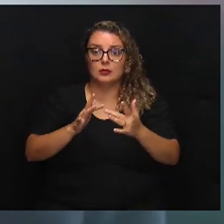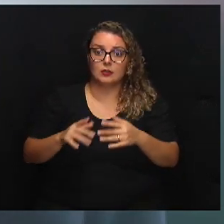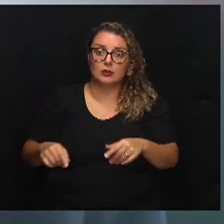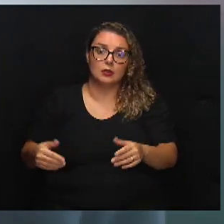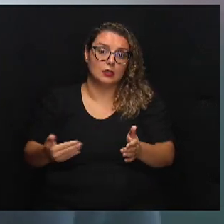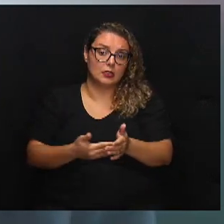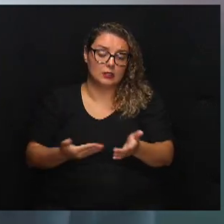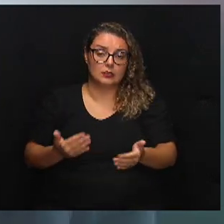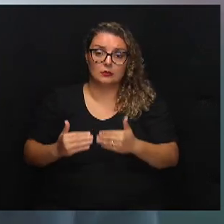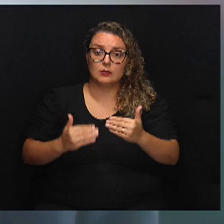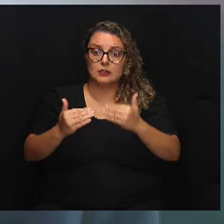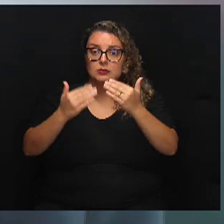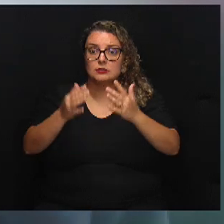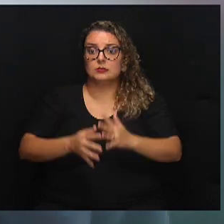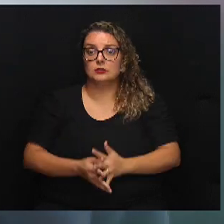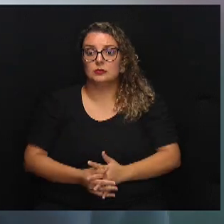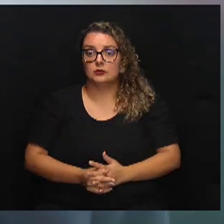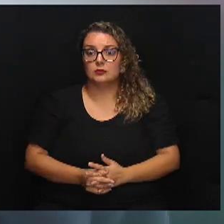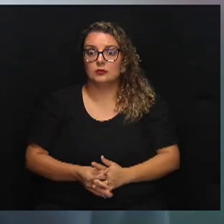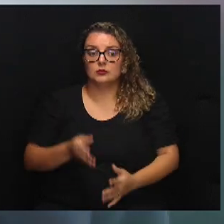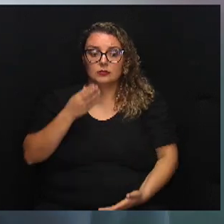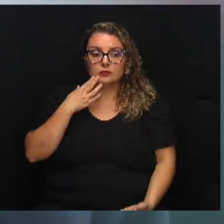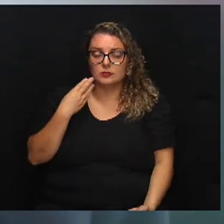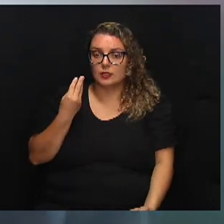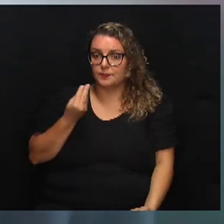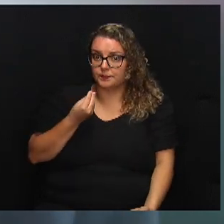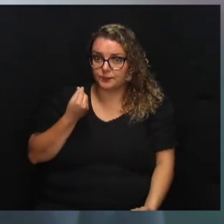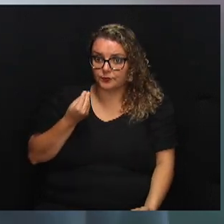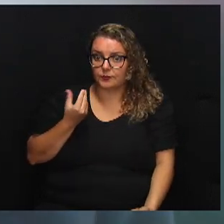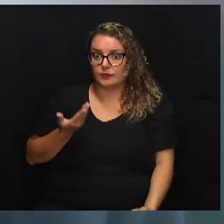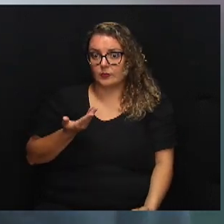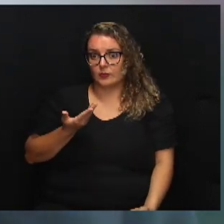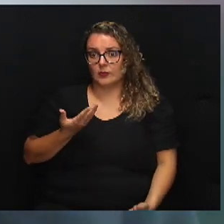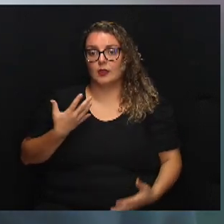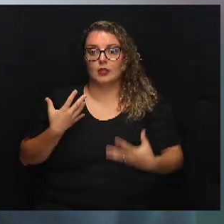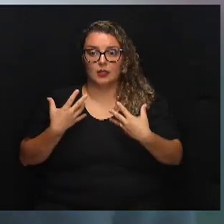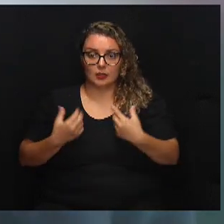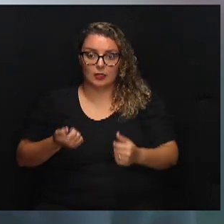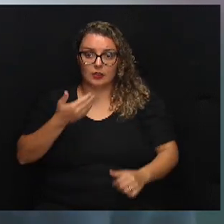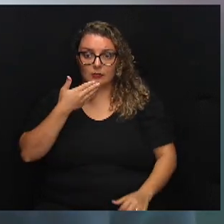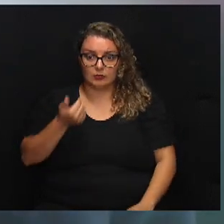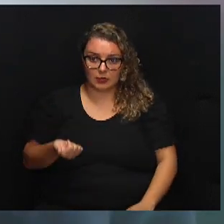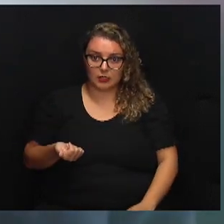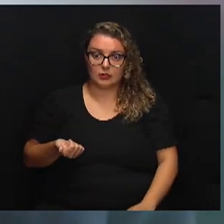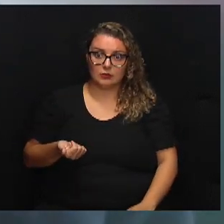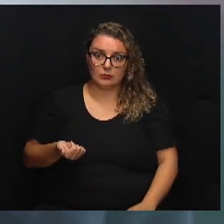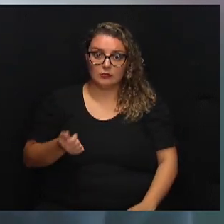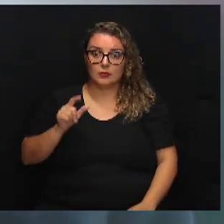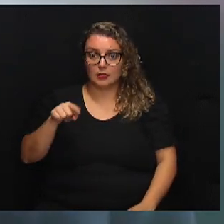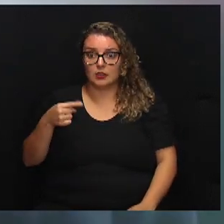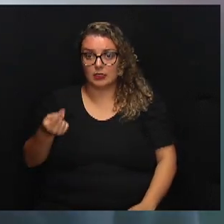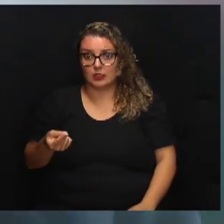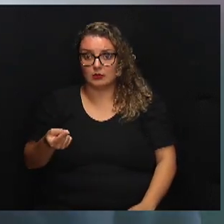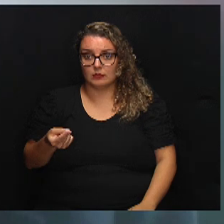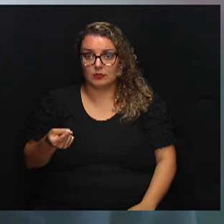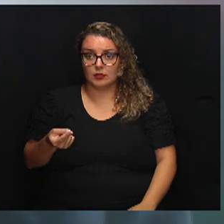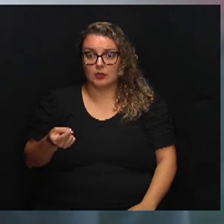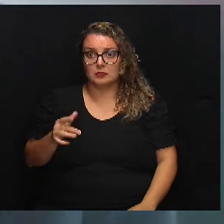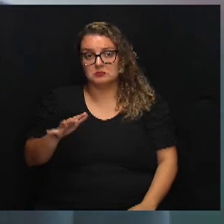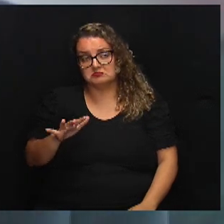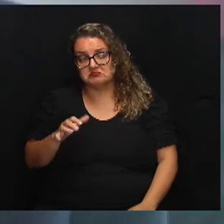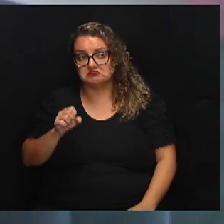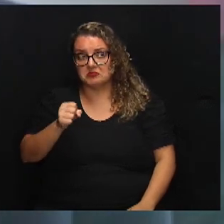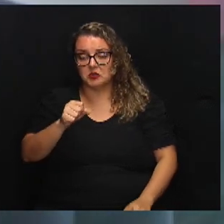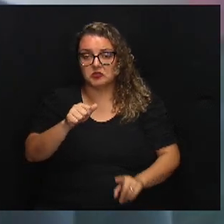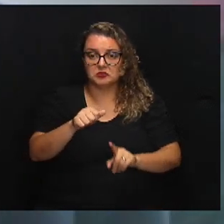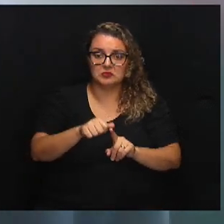para desenvolver o sabor, não é? E aceitação melhor para depois chegar em torno de 8